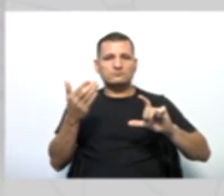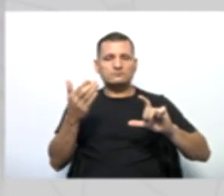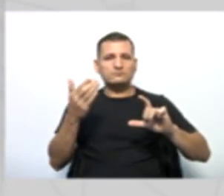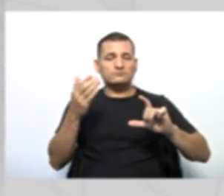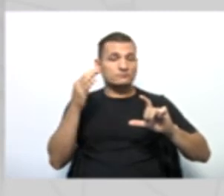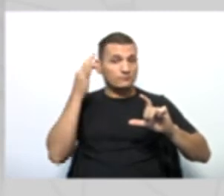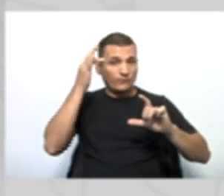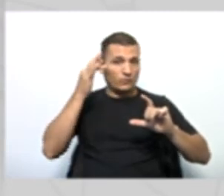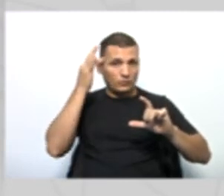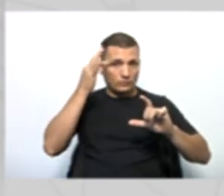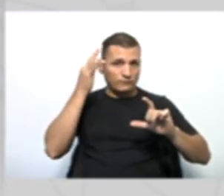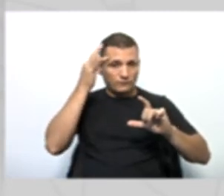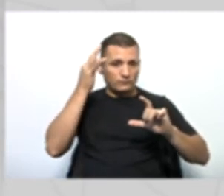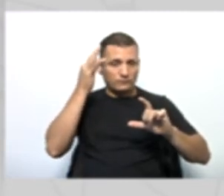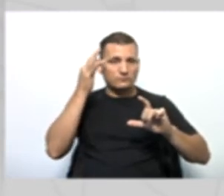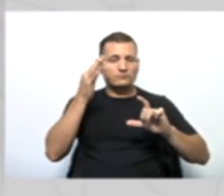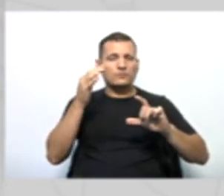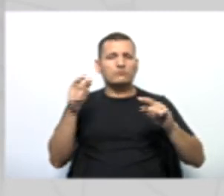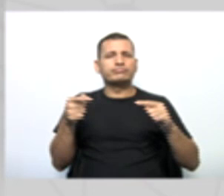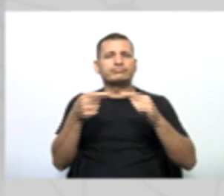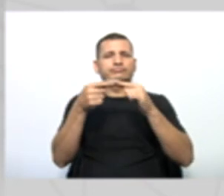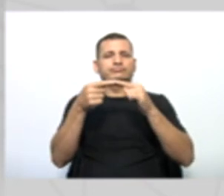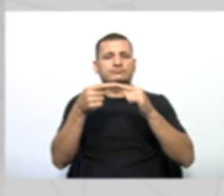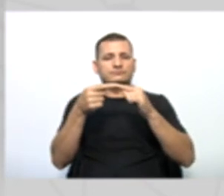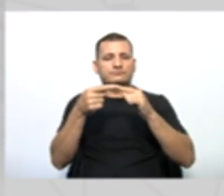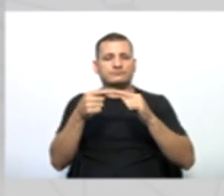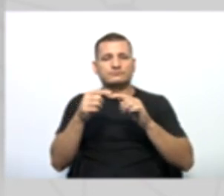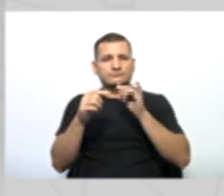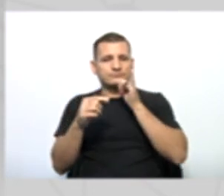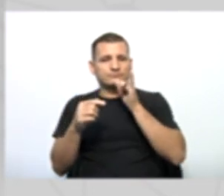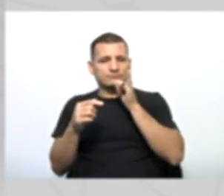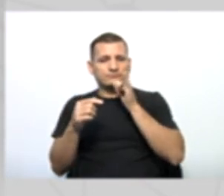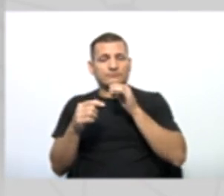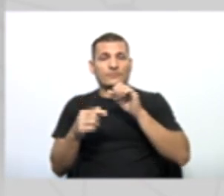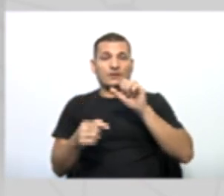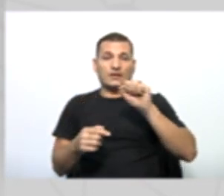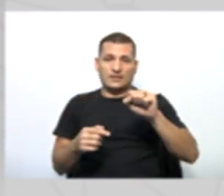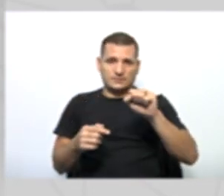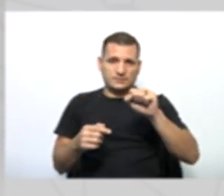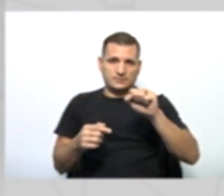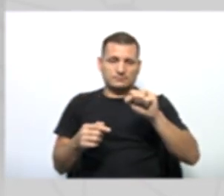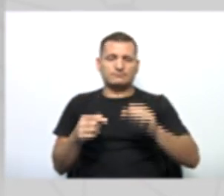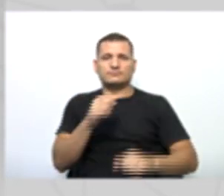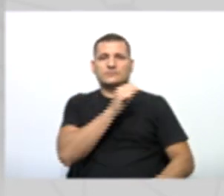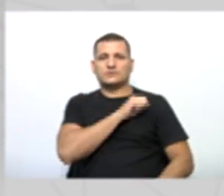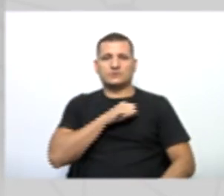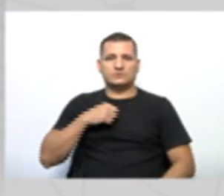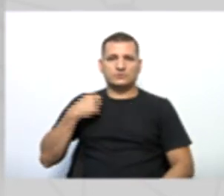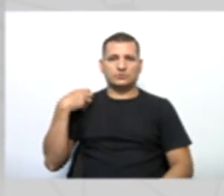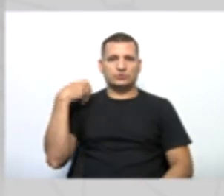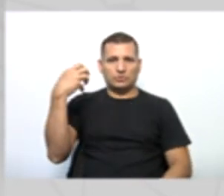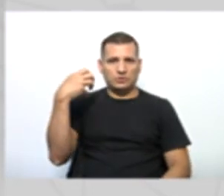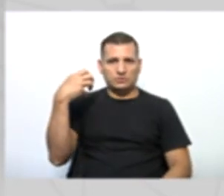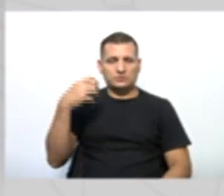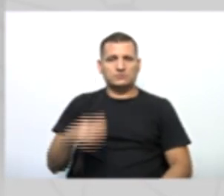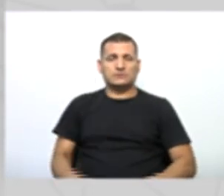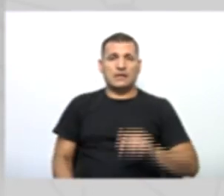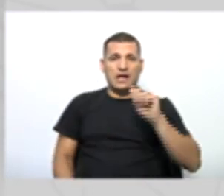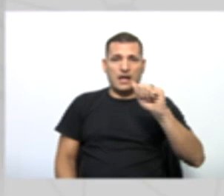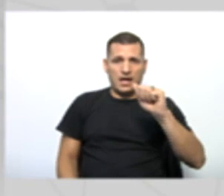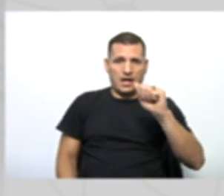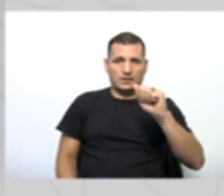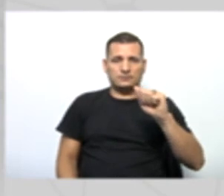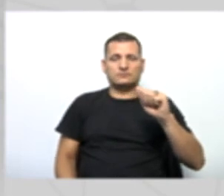filósofos éticos estudados elas correspondem, assinalando S para o Sócrates e A para o Aristóteles. Daí vocês vão ter